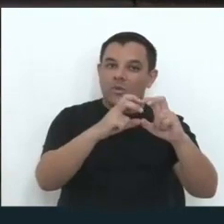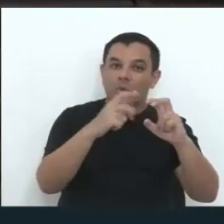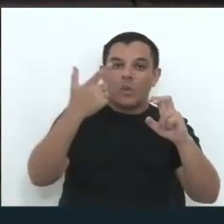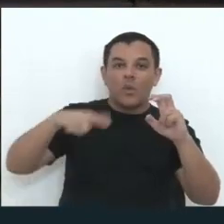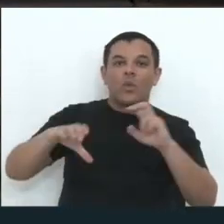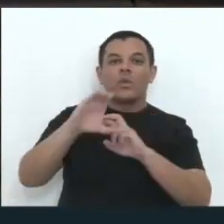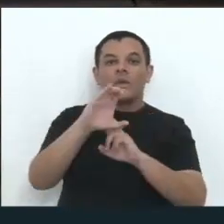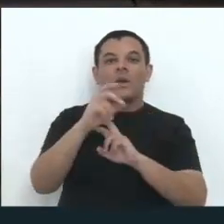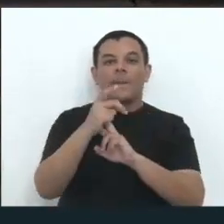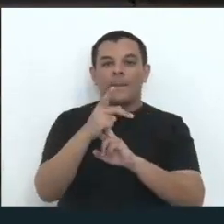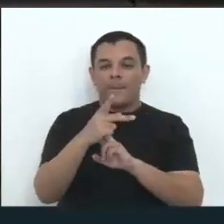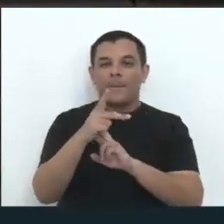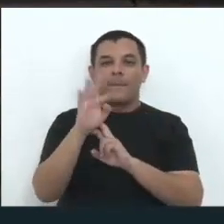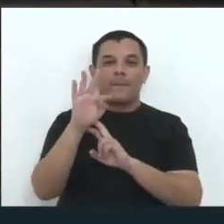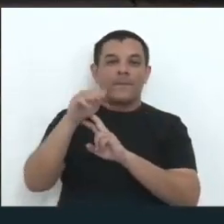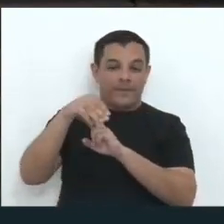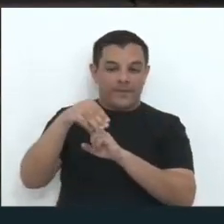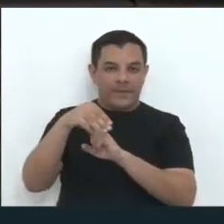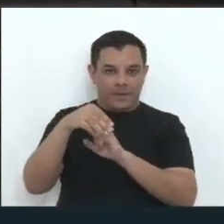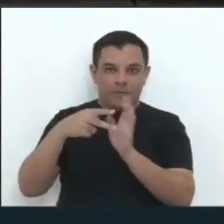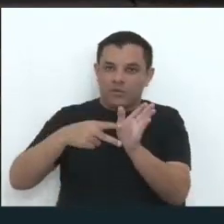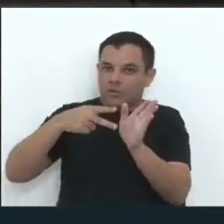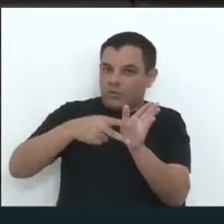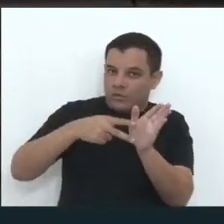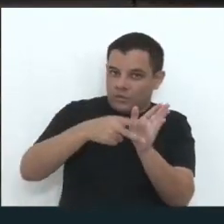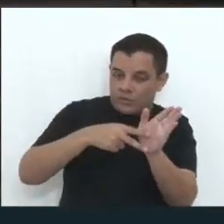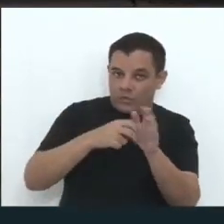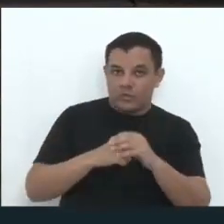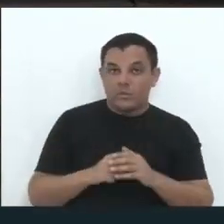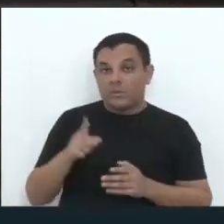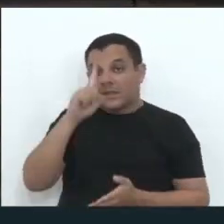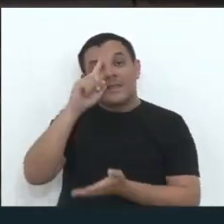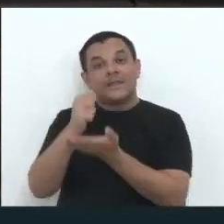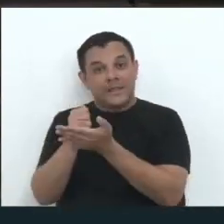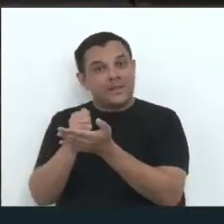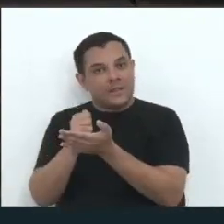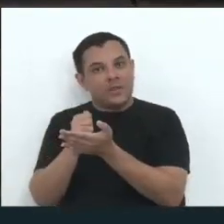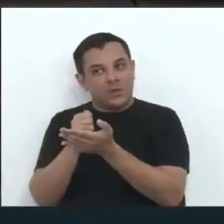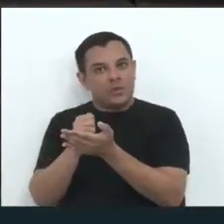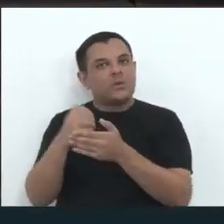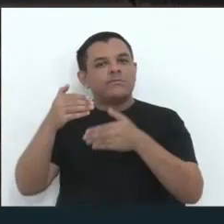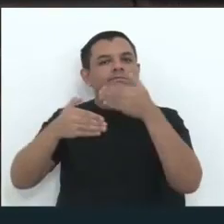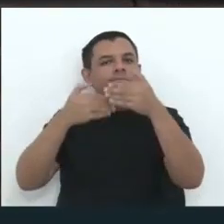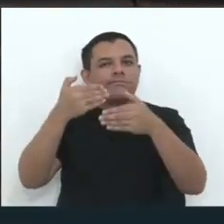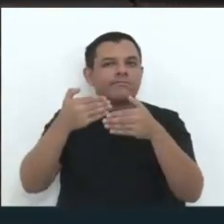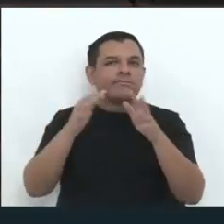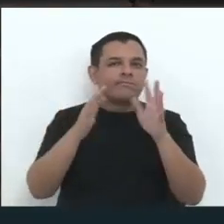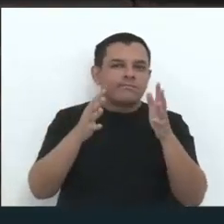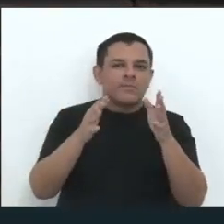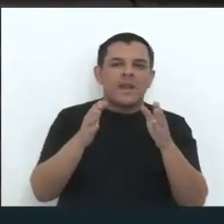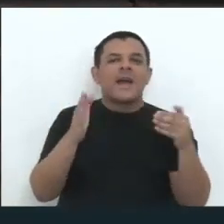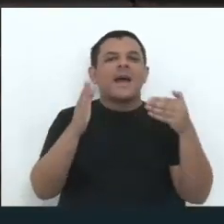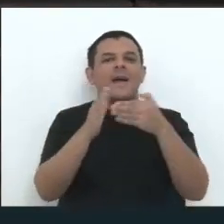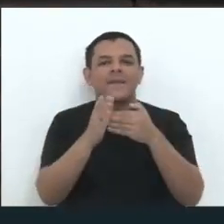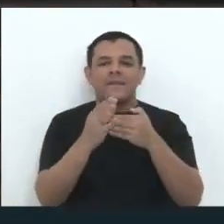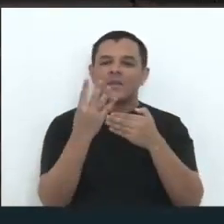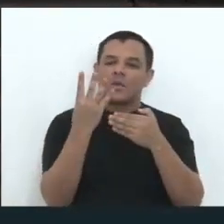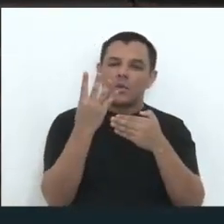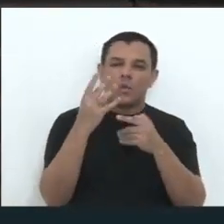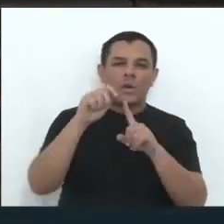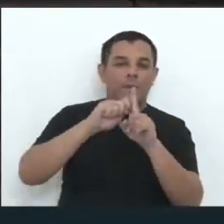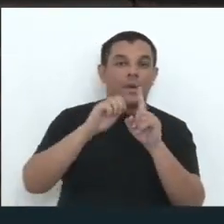Foi decidido que eles farão, daqui até 4 de outubro,